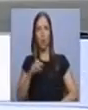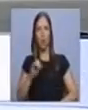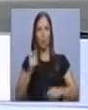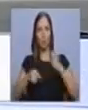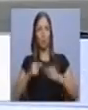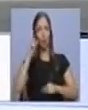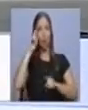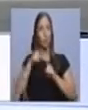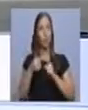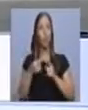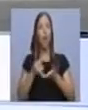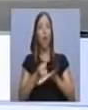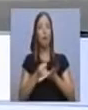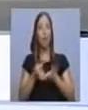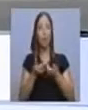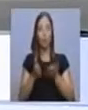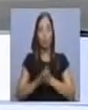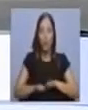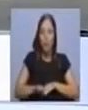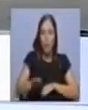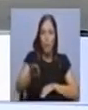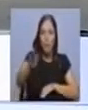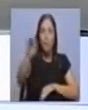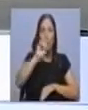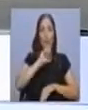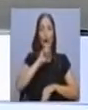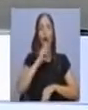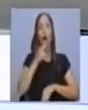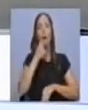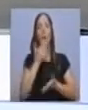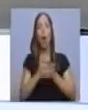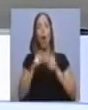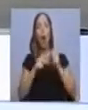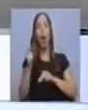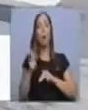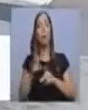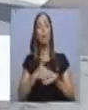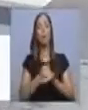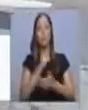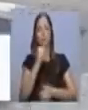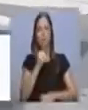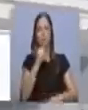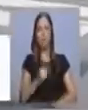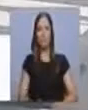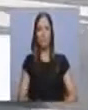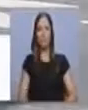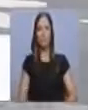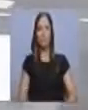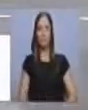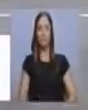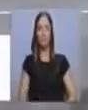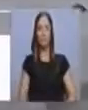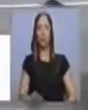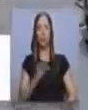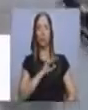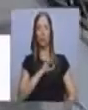a rampa do hospital, enquanto as obras não tornam isso definitivamente mais fácil. Este senhor vem a esta hora e por